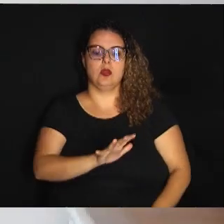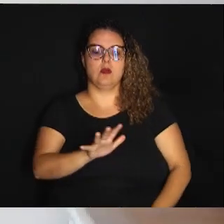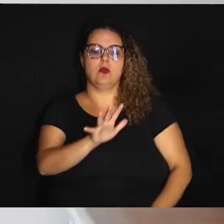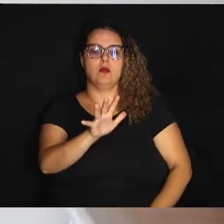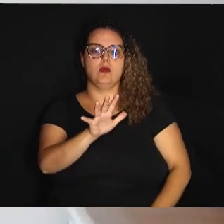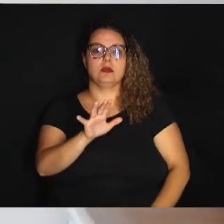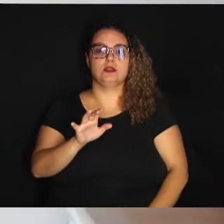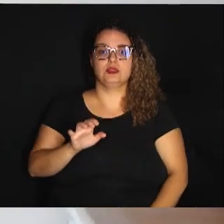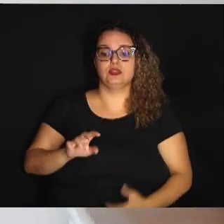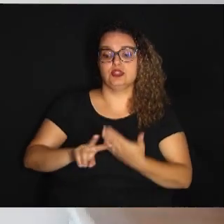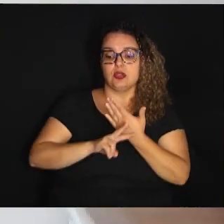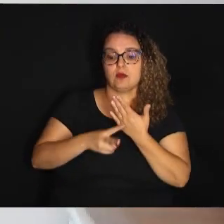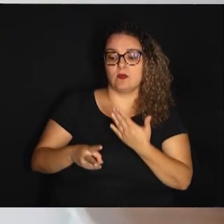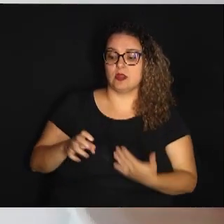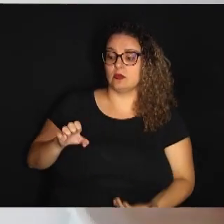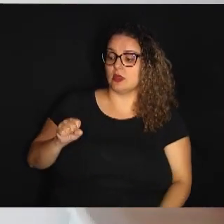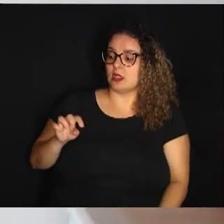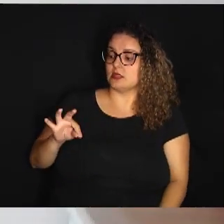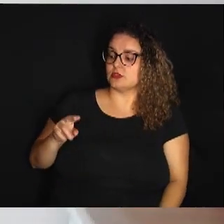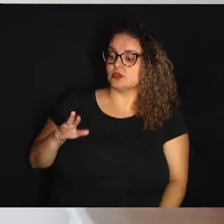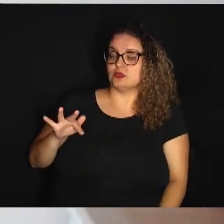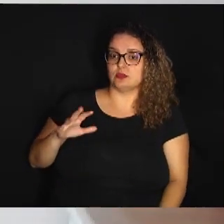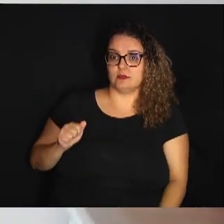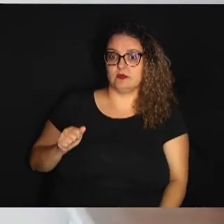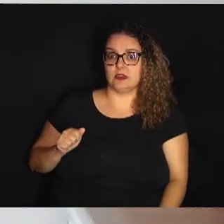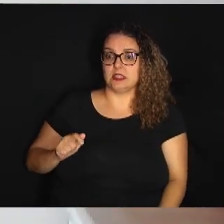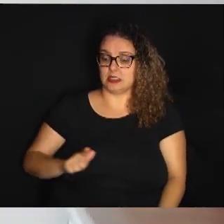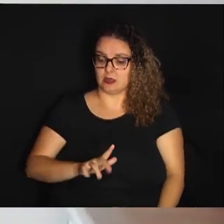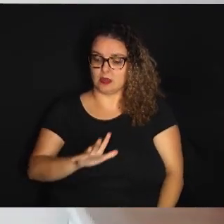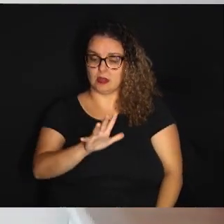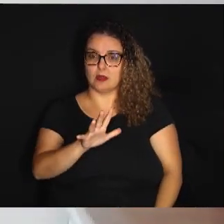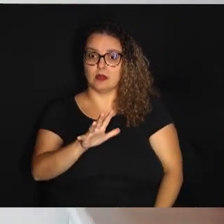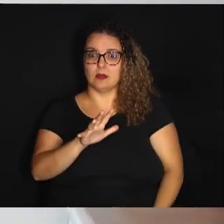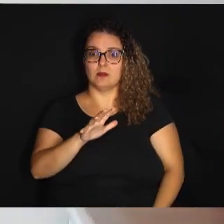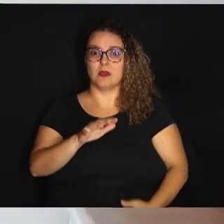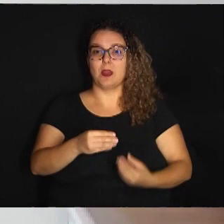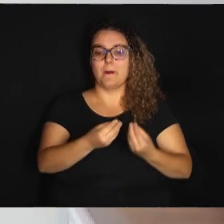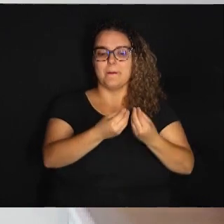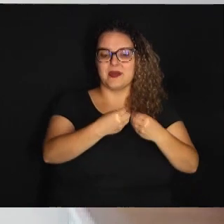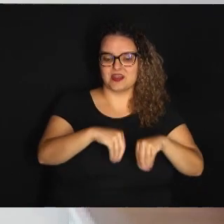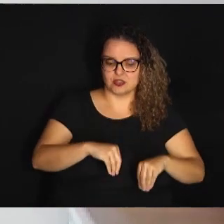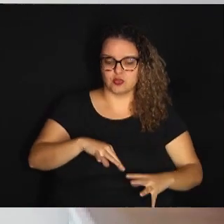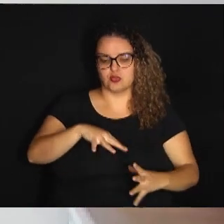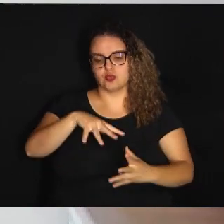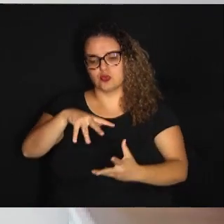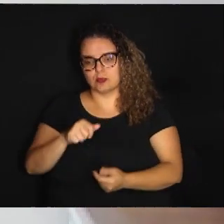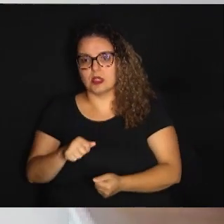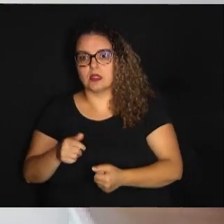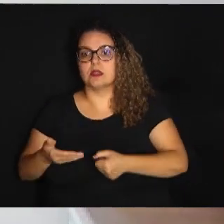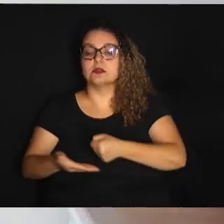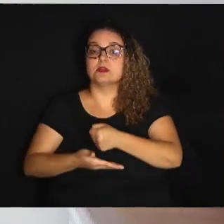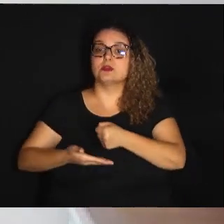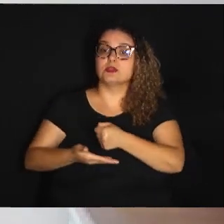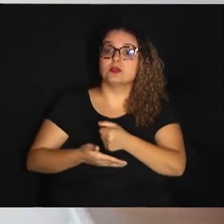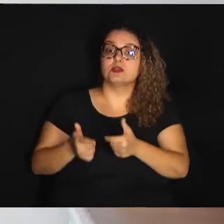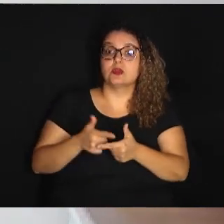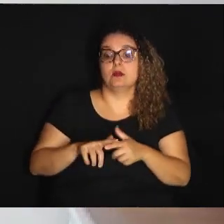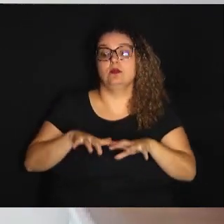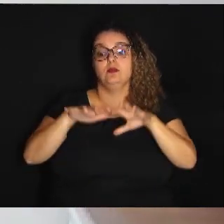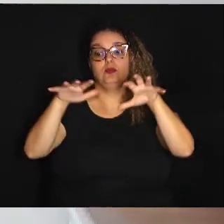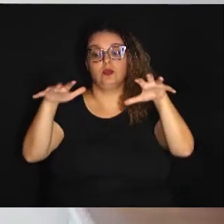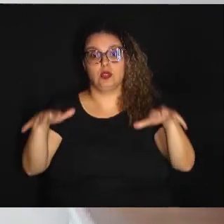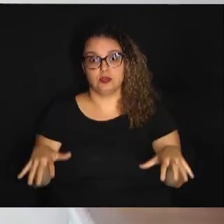de gases de efeito estufa, que são gases que contribuem para o aquecimento global. Então, basicamente, tem